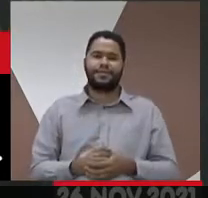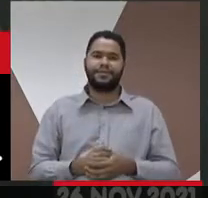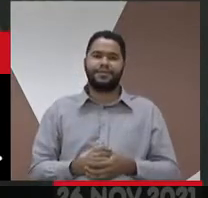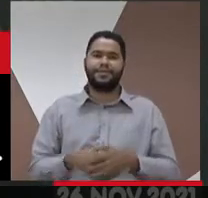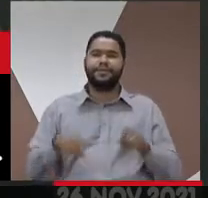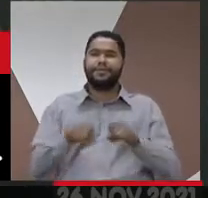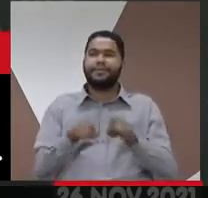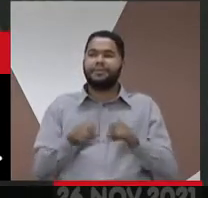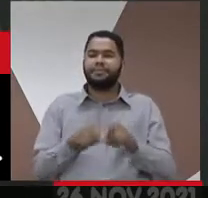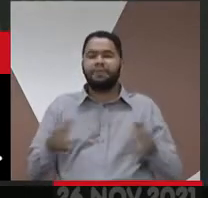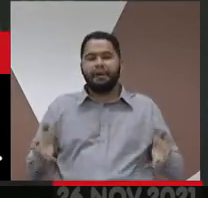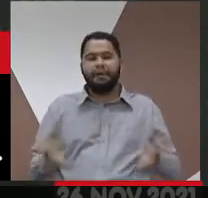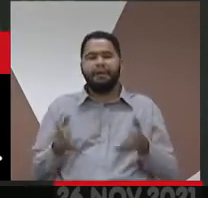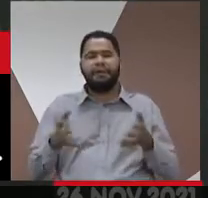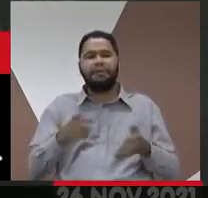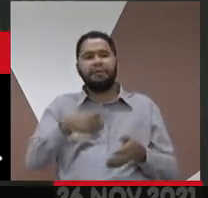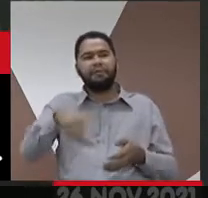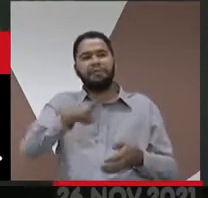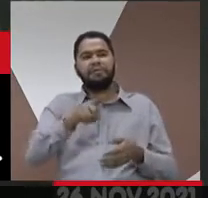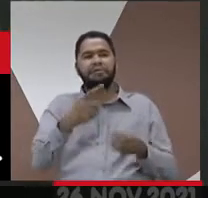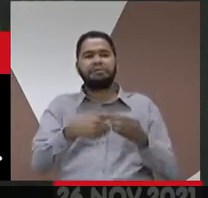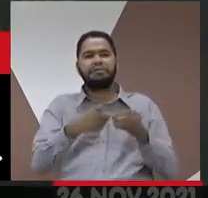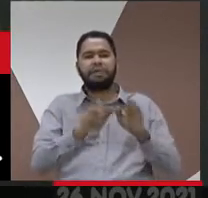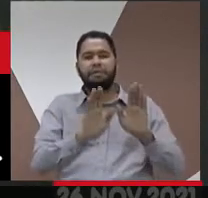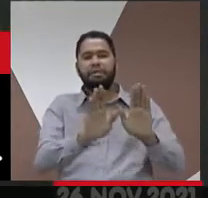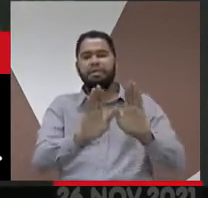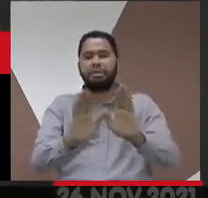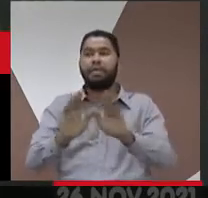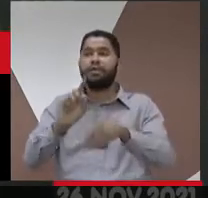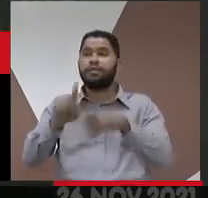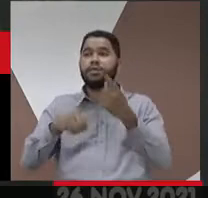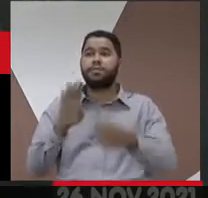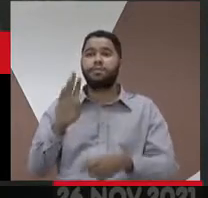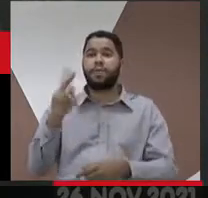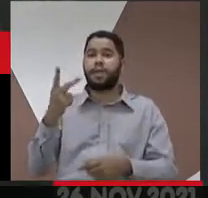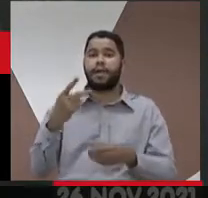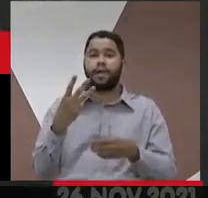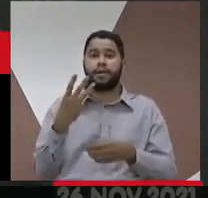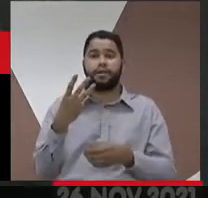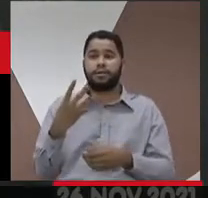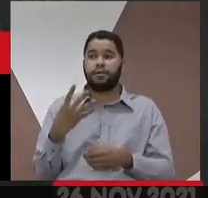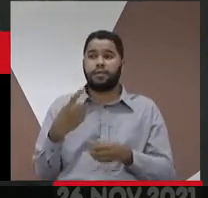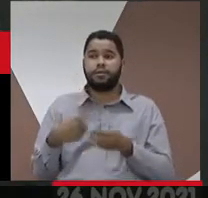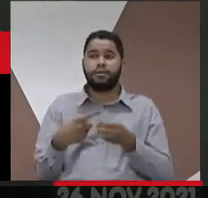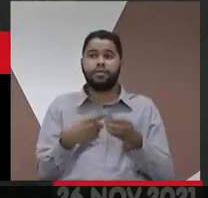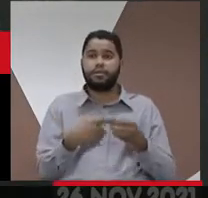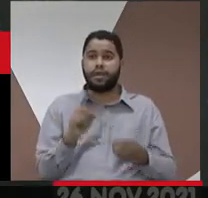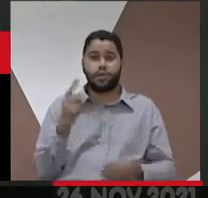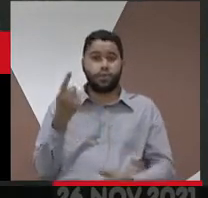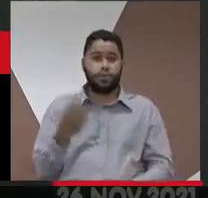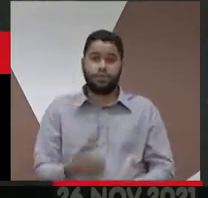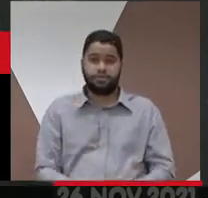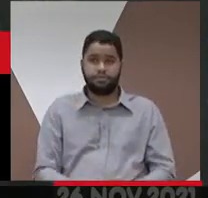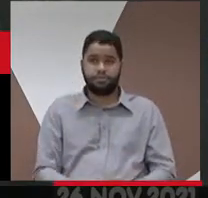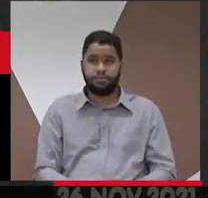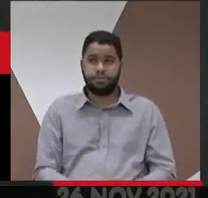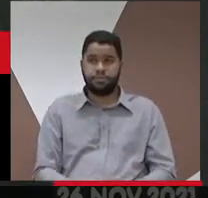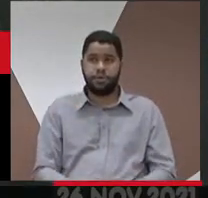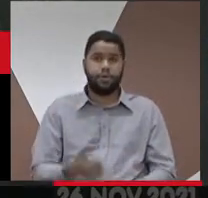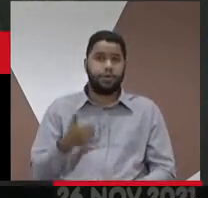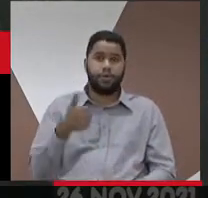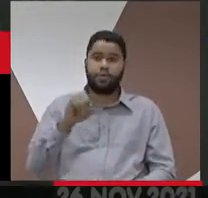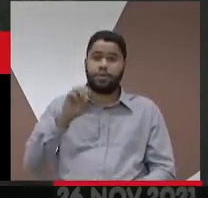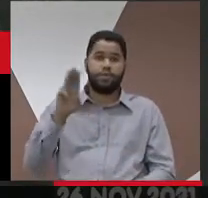vai empurrar cidades. Daqui a pouco, BH e as 34 cidades serão uma cidade só, com 10 milhões